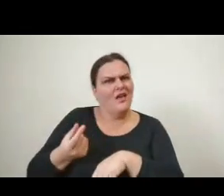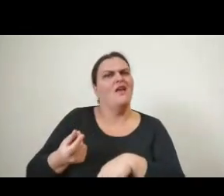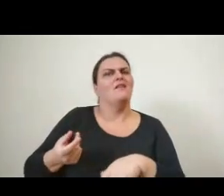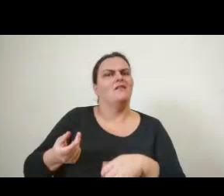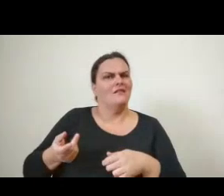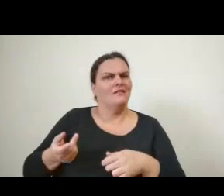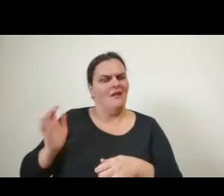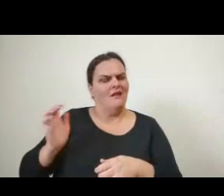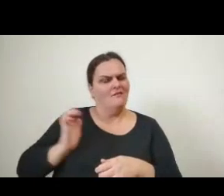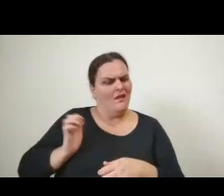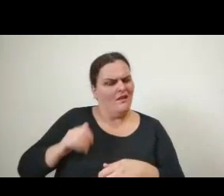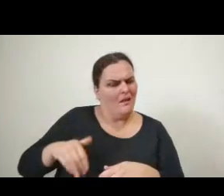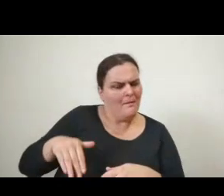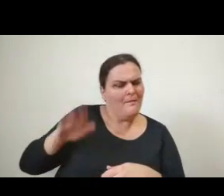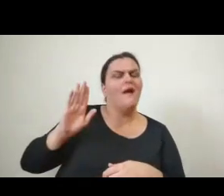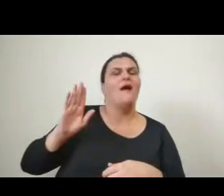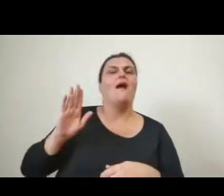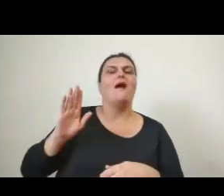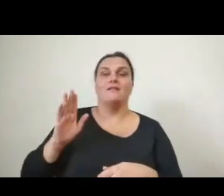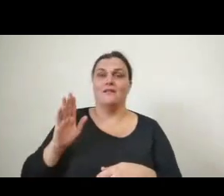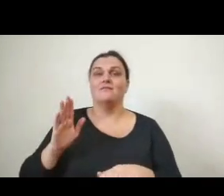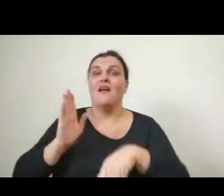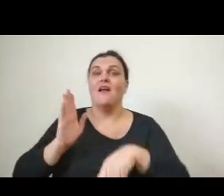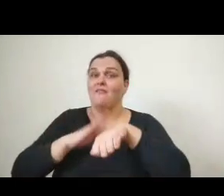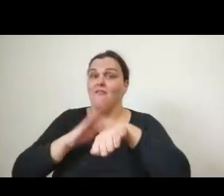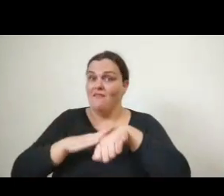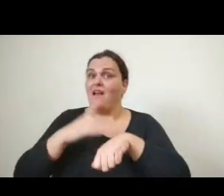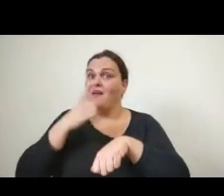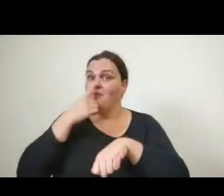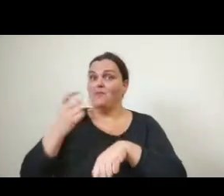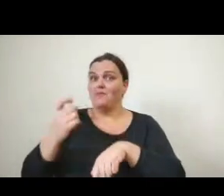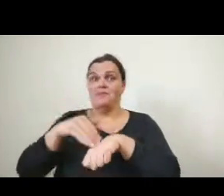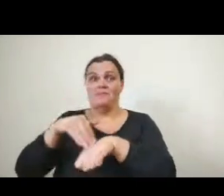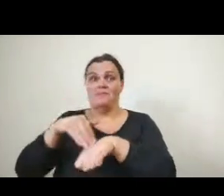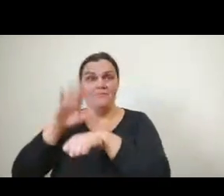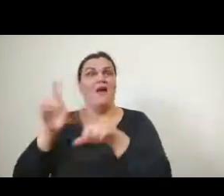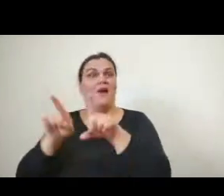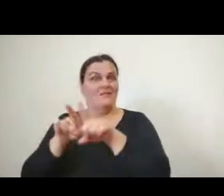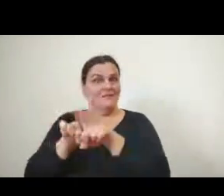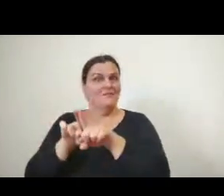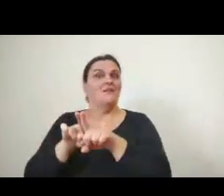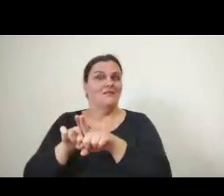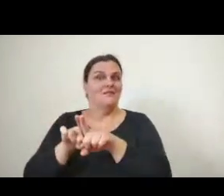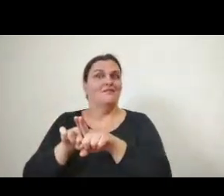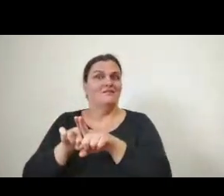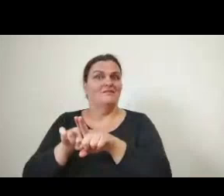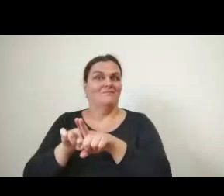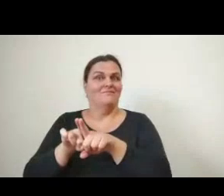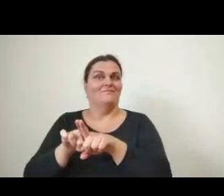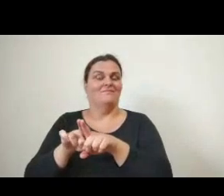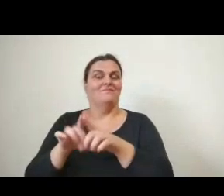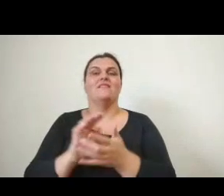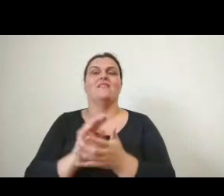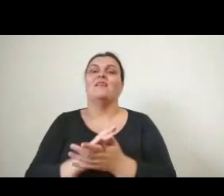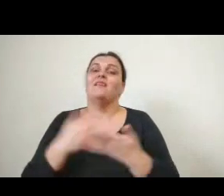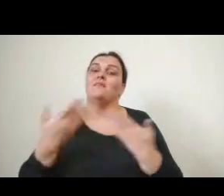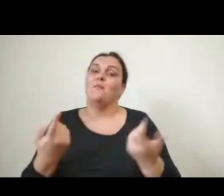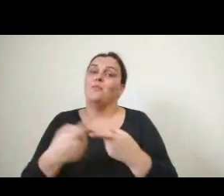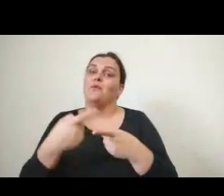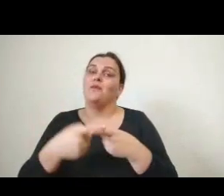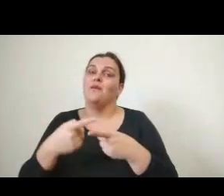inclusive emitem mais gases do efeito estufa, né? Suas atividades geram mais